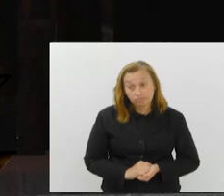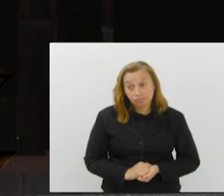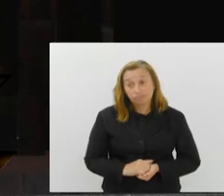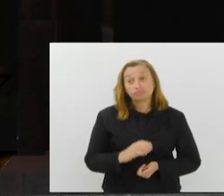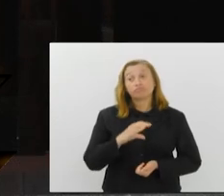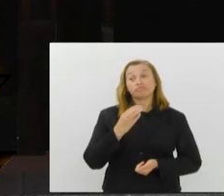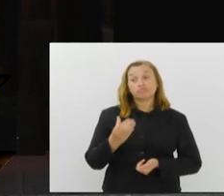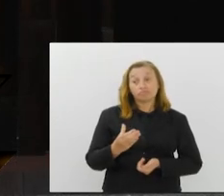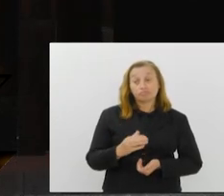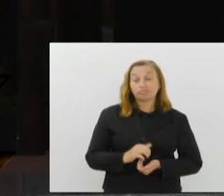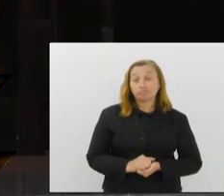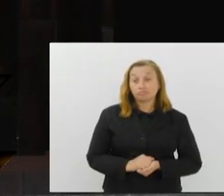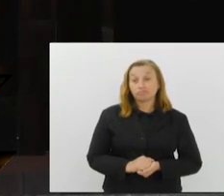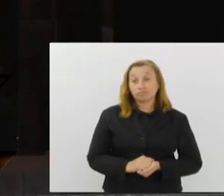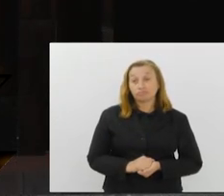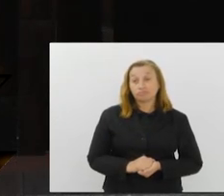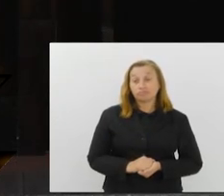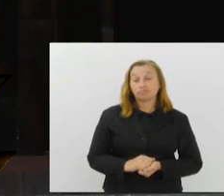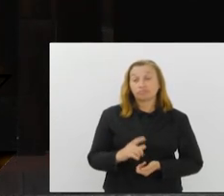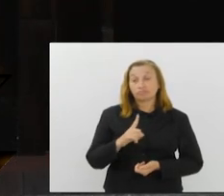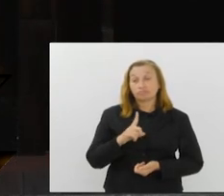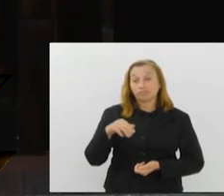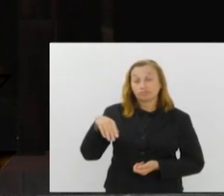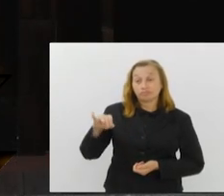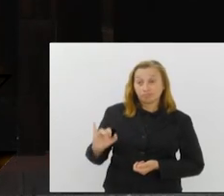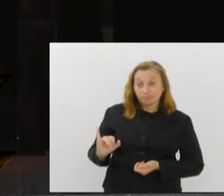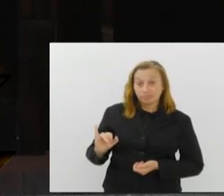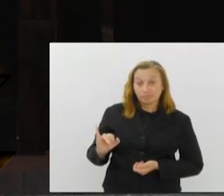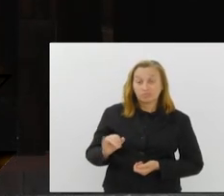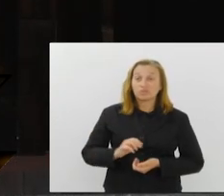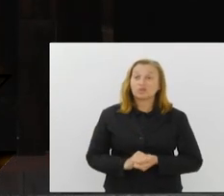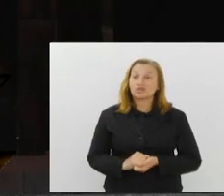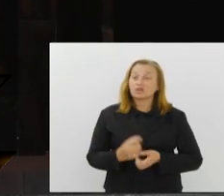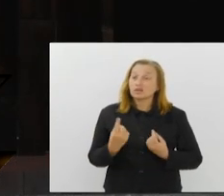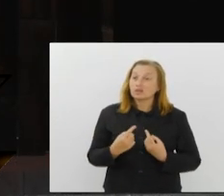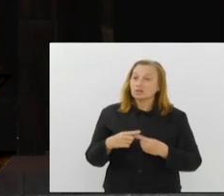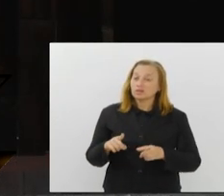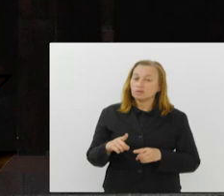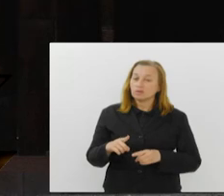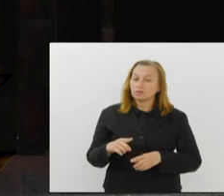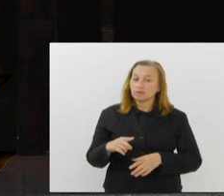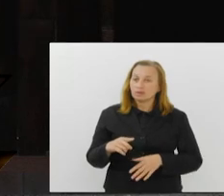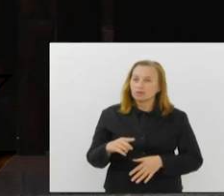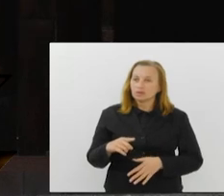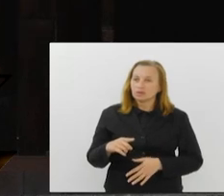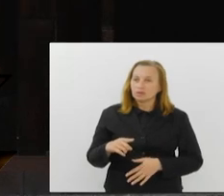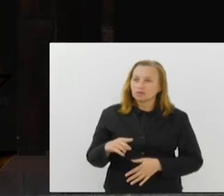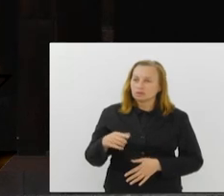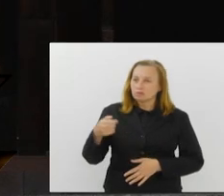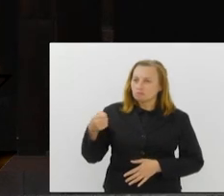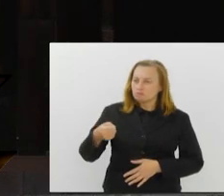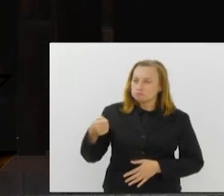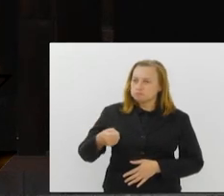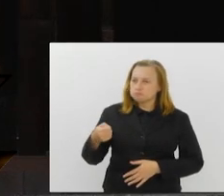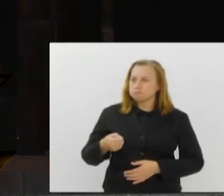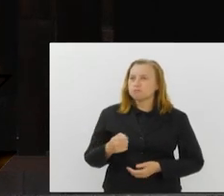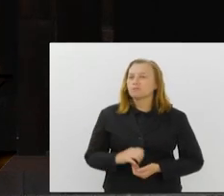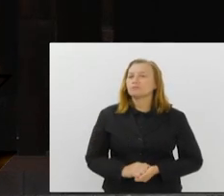coragem teve o min enfrentar a ditadura inclusive na